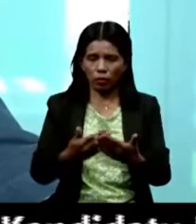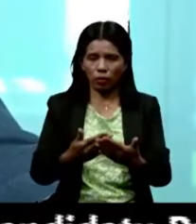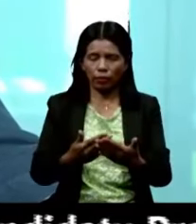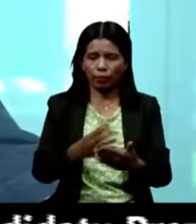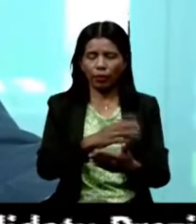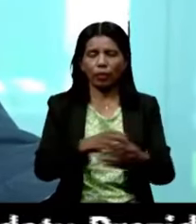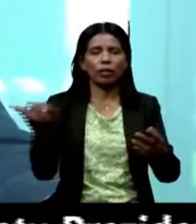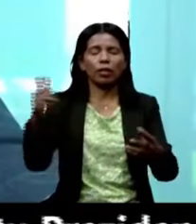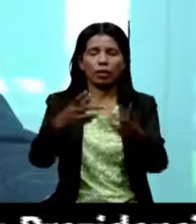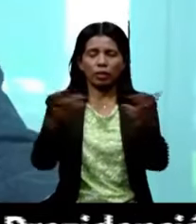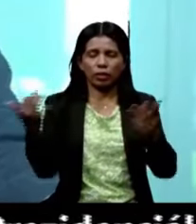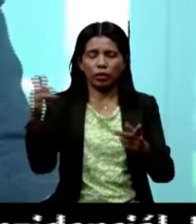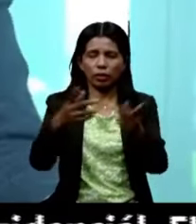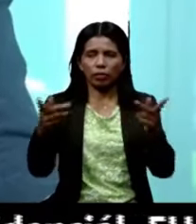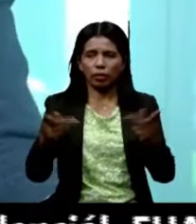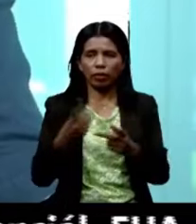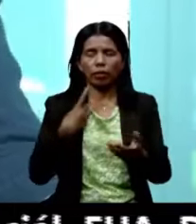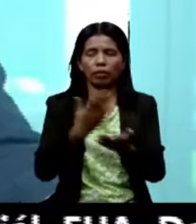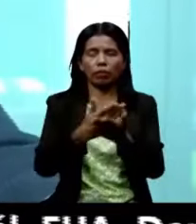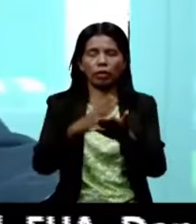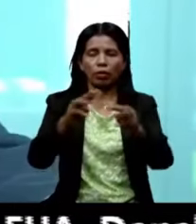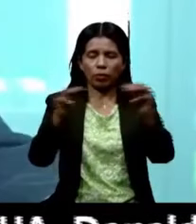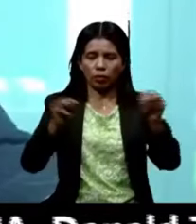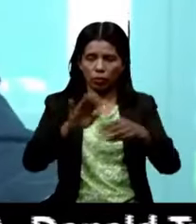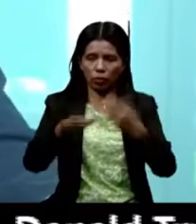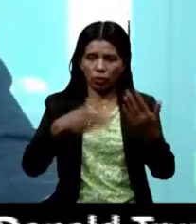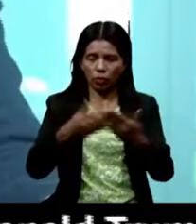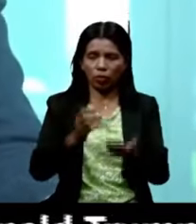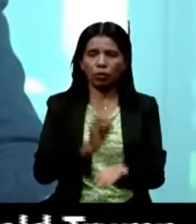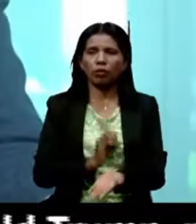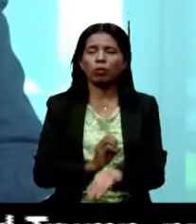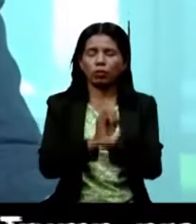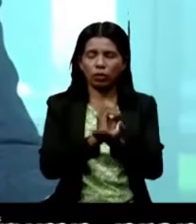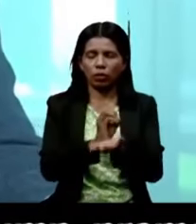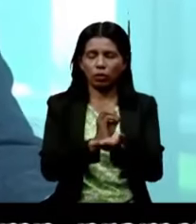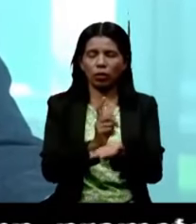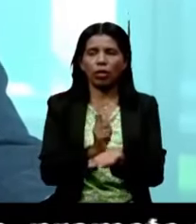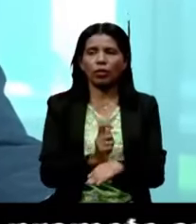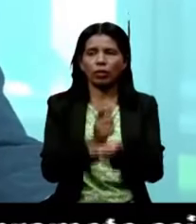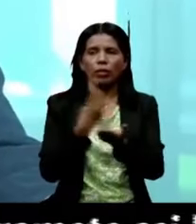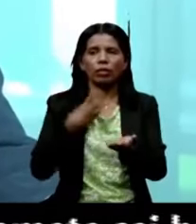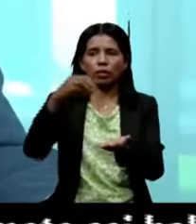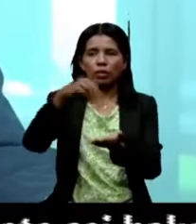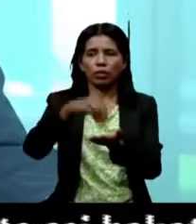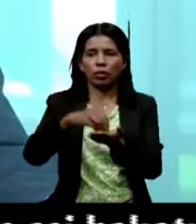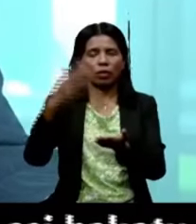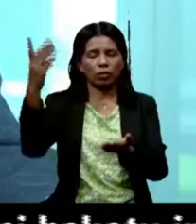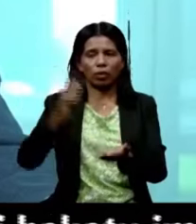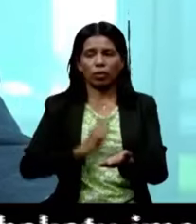Sir Nefati. Mas se tem a neta faz para o município Sira, inclui o Ecusi, o Atauro, e te aceita o outro e a